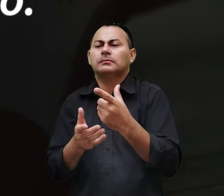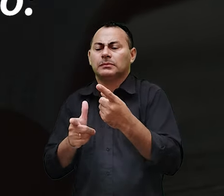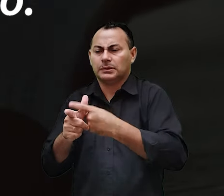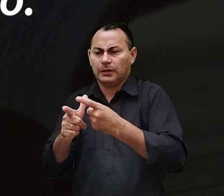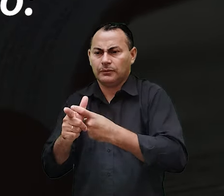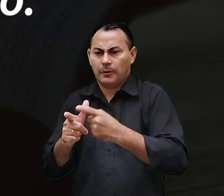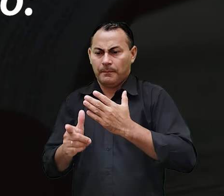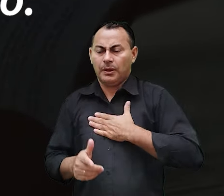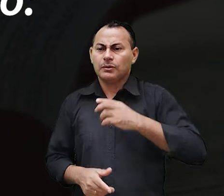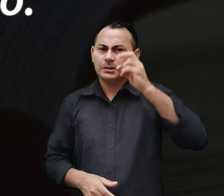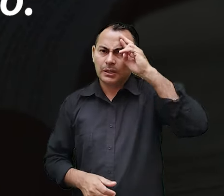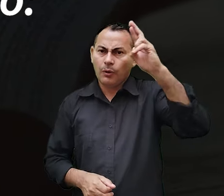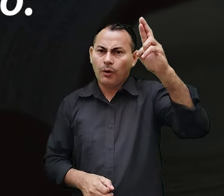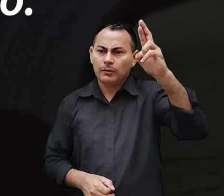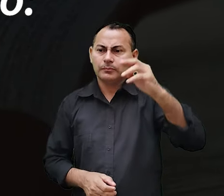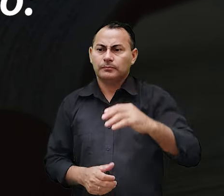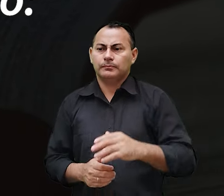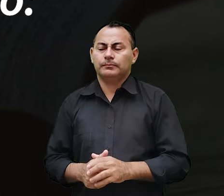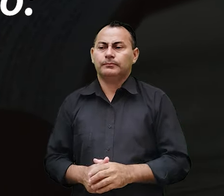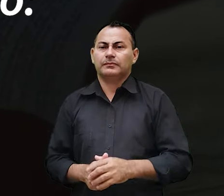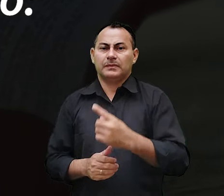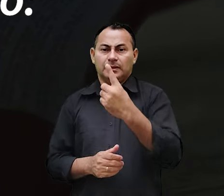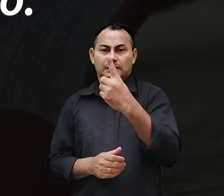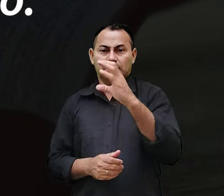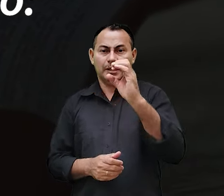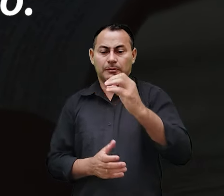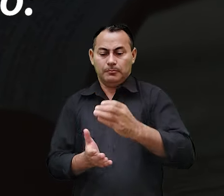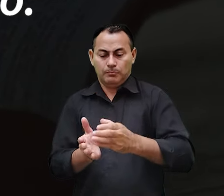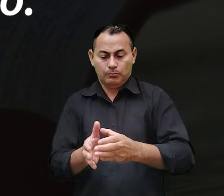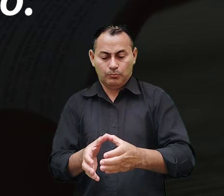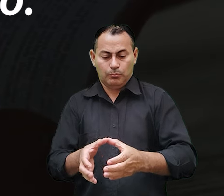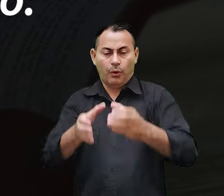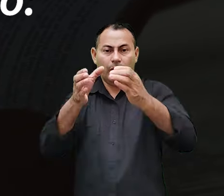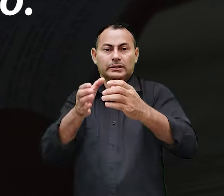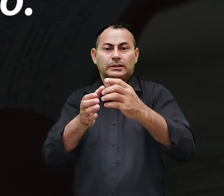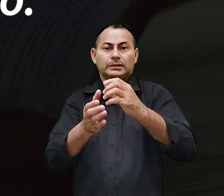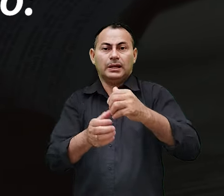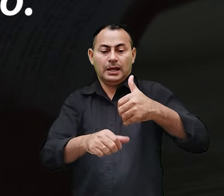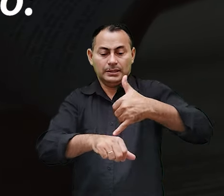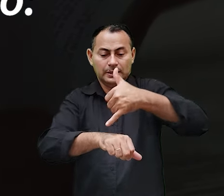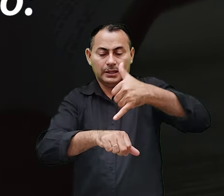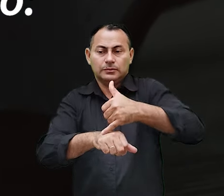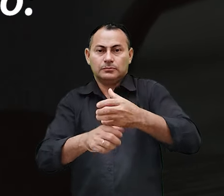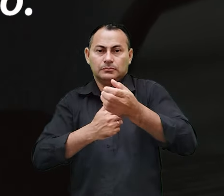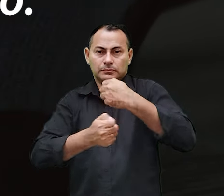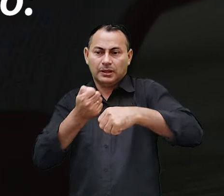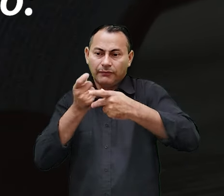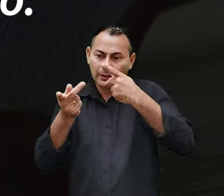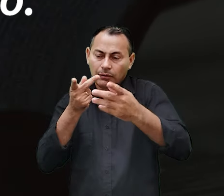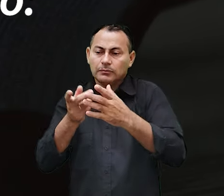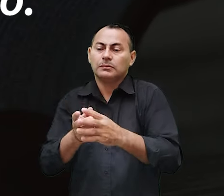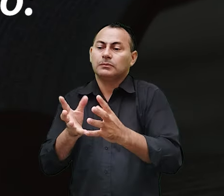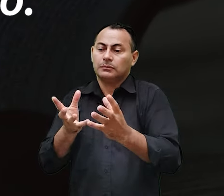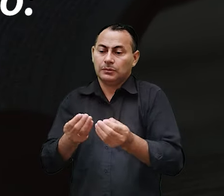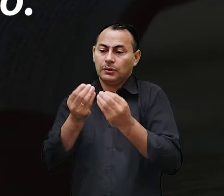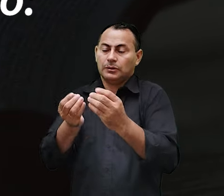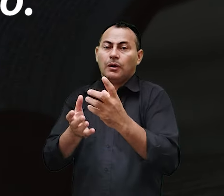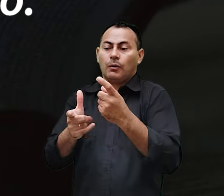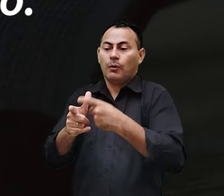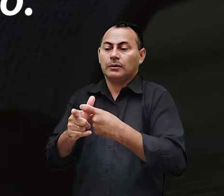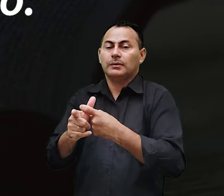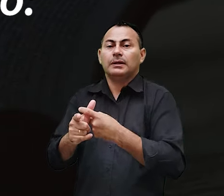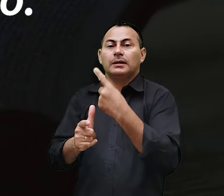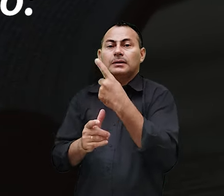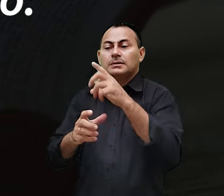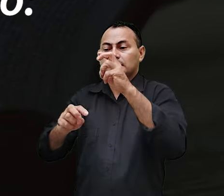primeiro: quanto você deve ao meu senhor? 100 potes de azeite, respondeu ele. O administrador lhe disse: